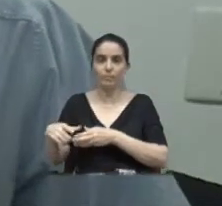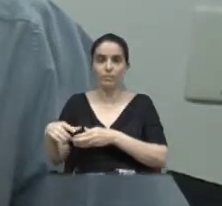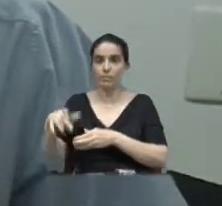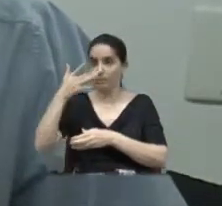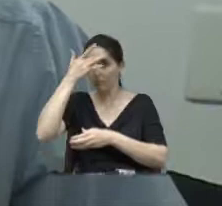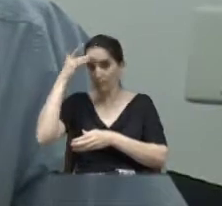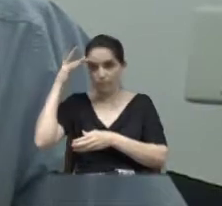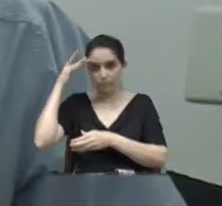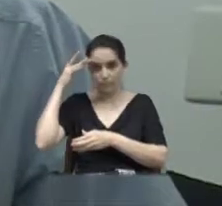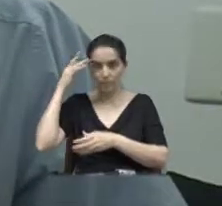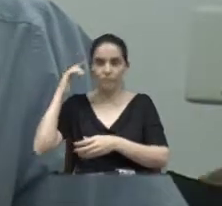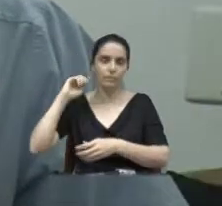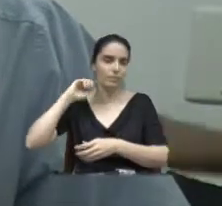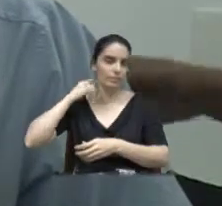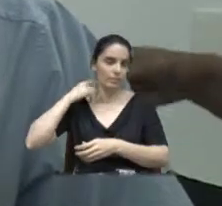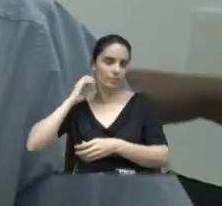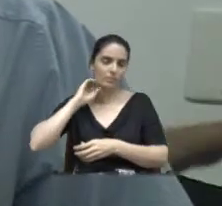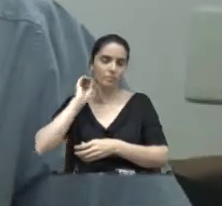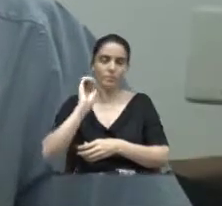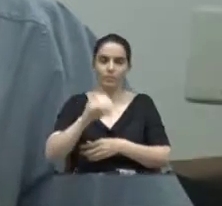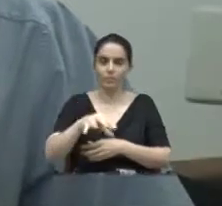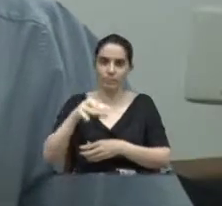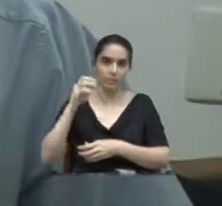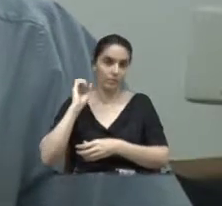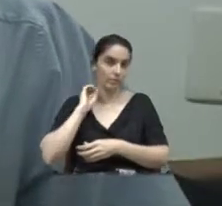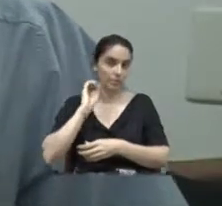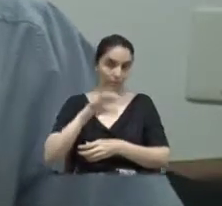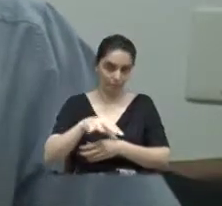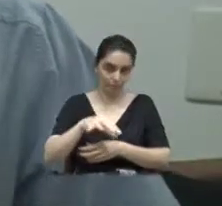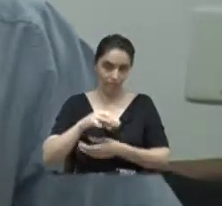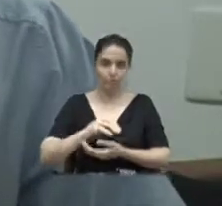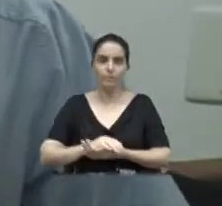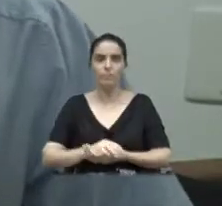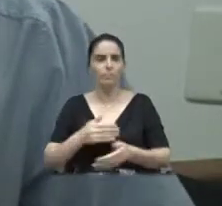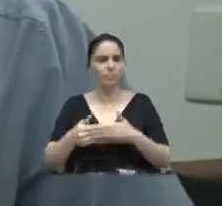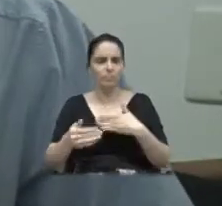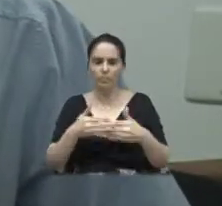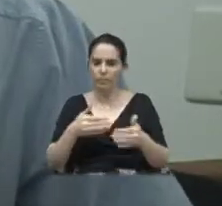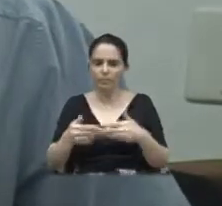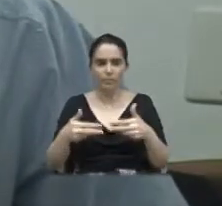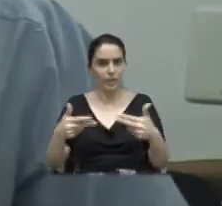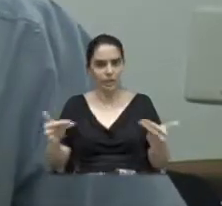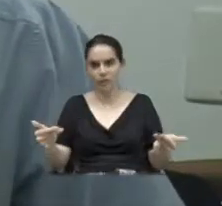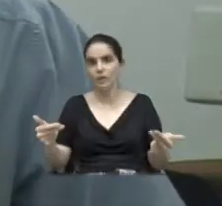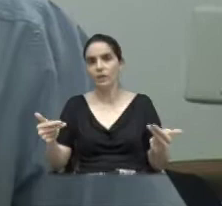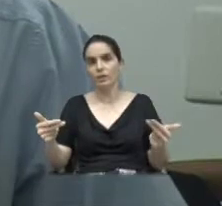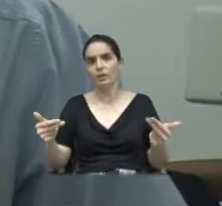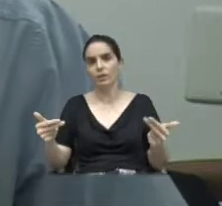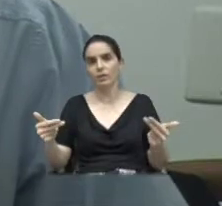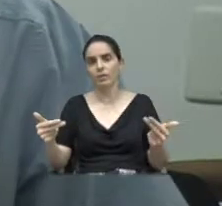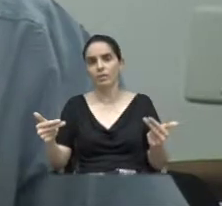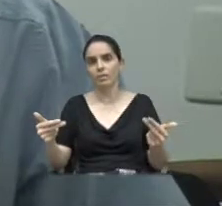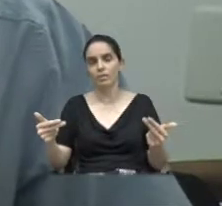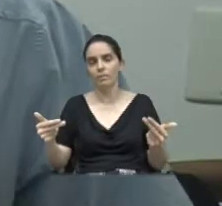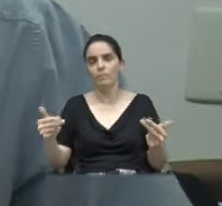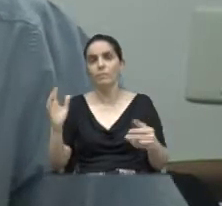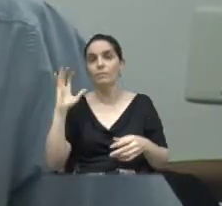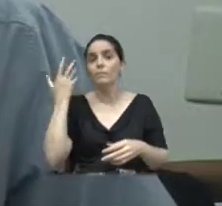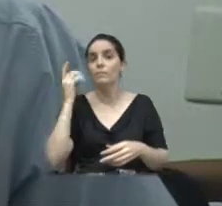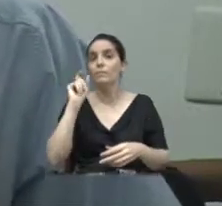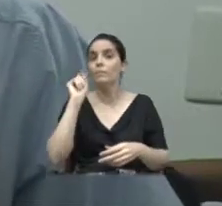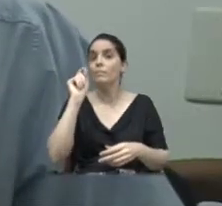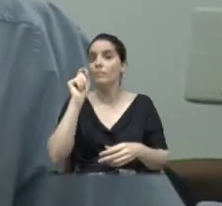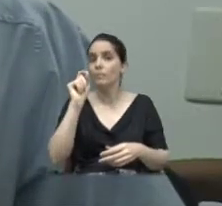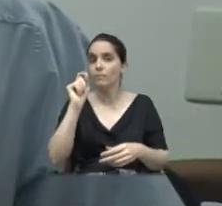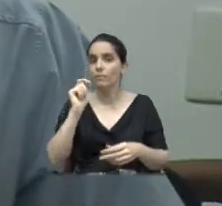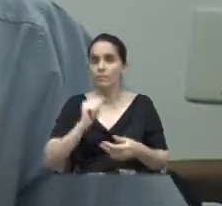descartar os lixos, qualquer tipo de situação, eles acabam jogando lá onde você pediu,